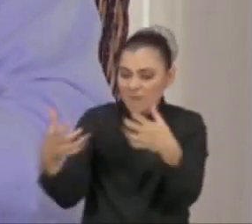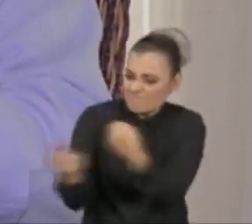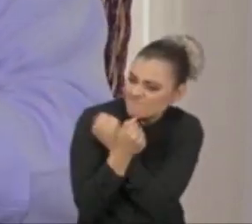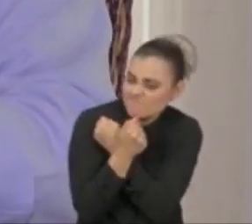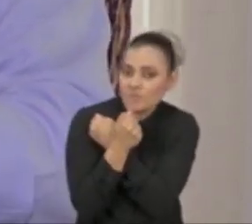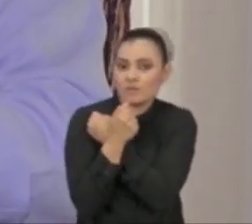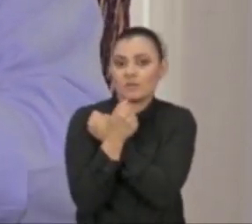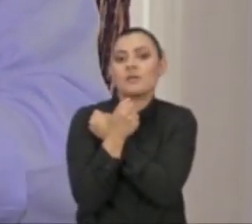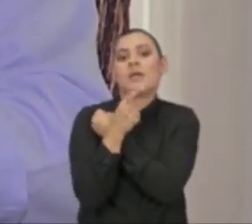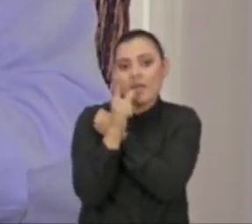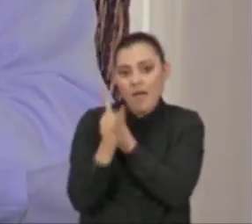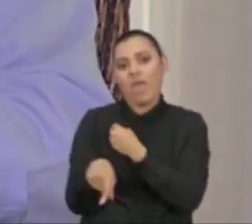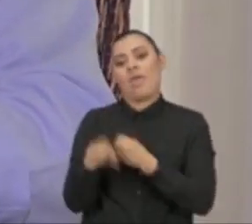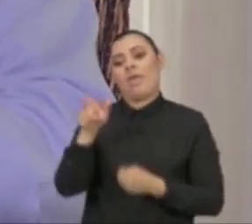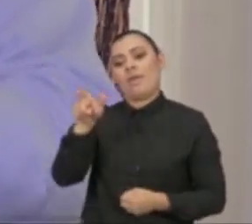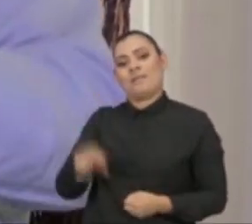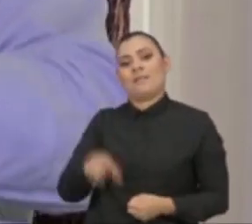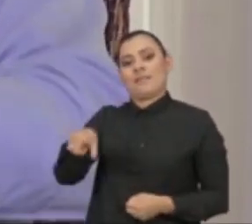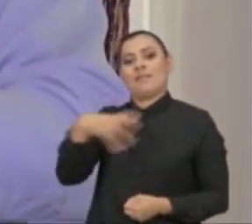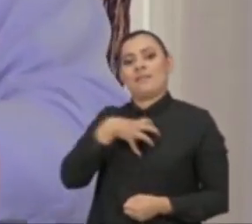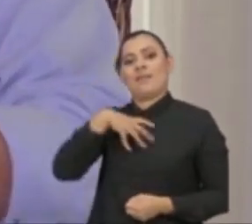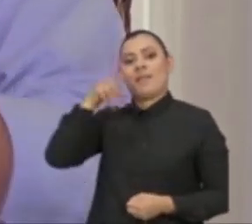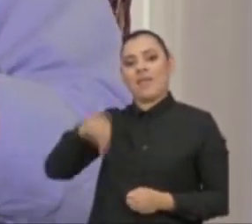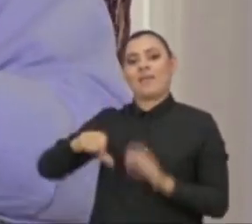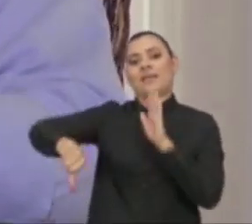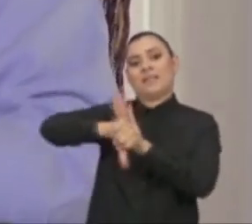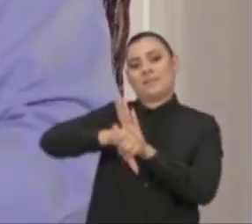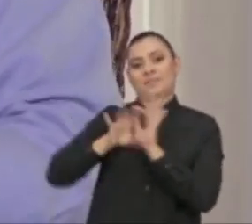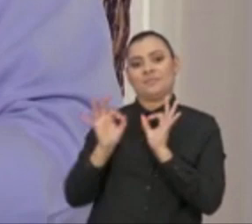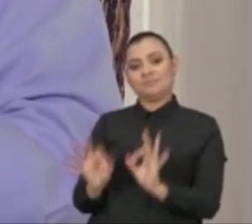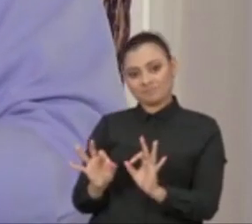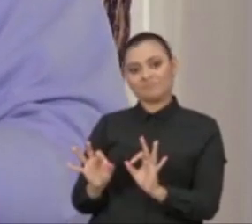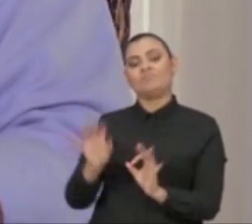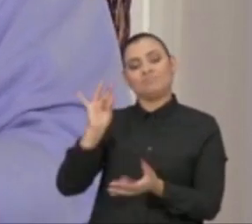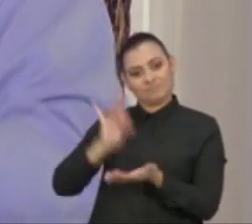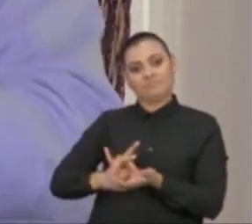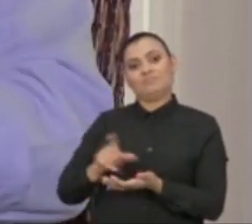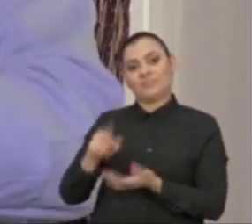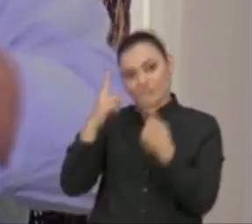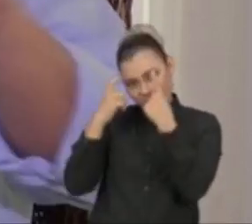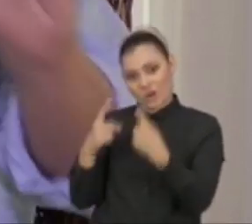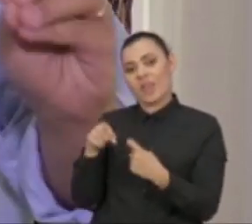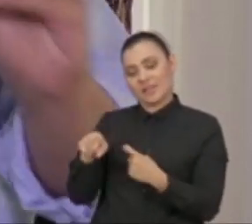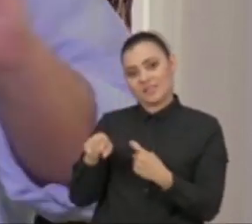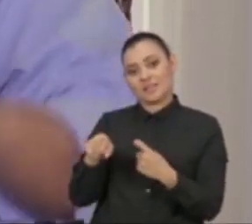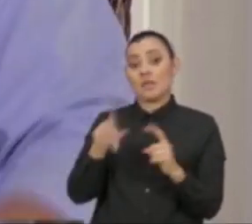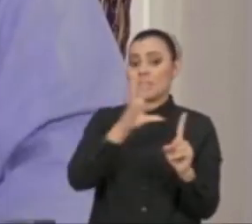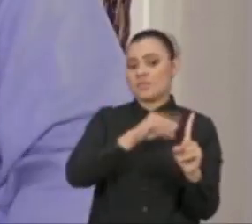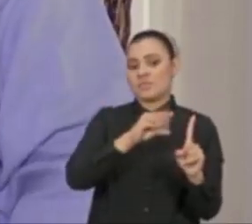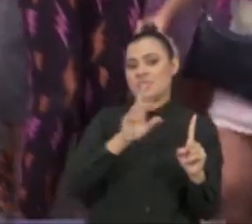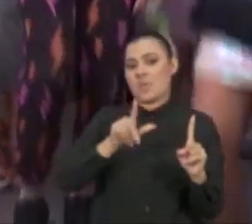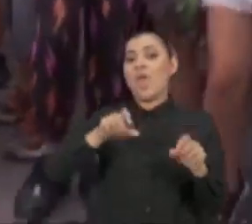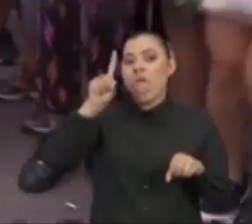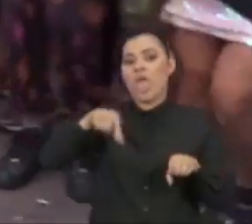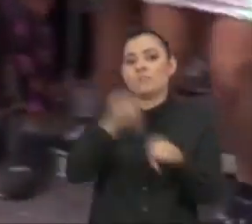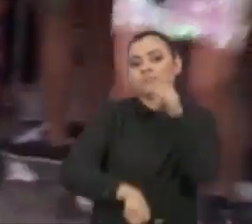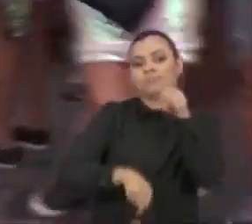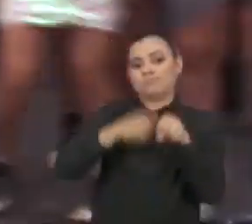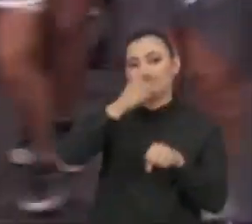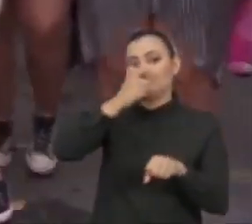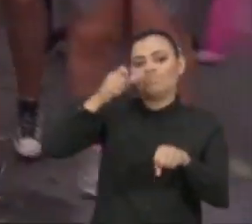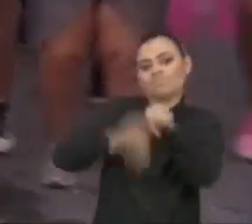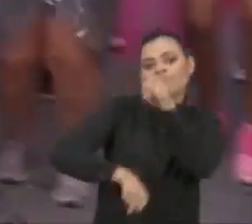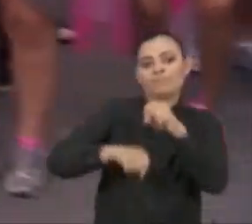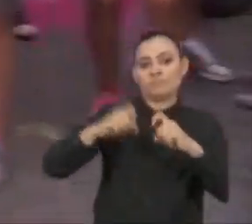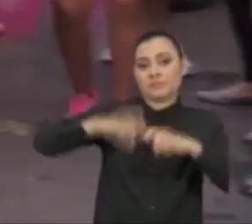física para obter aquele beijo, aí nós já estamos, por conta dessa violência, já diante de um crime de estupro. É bom